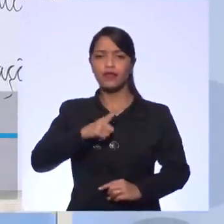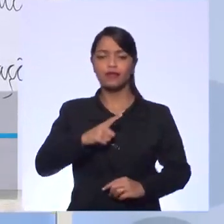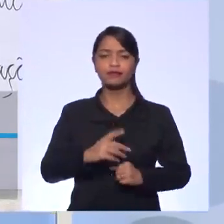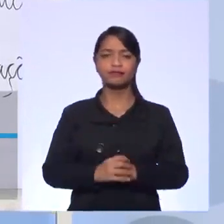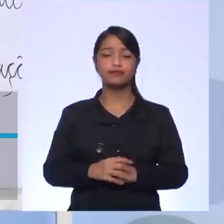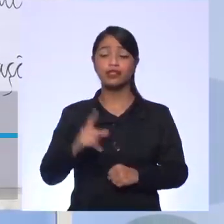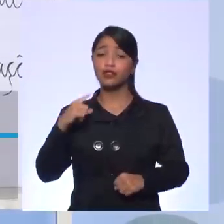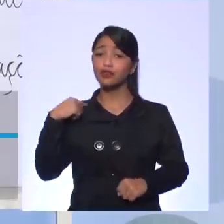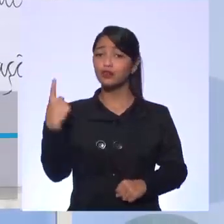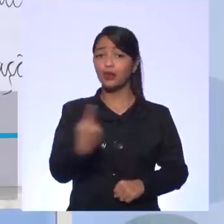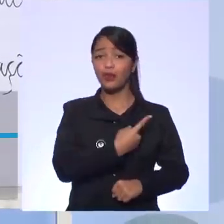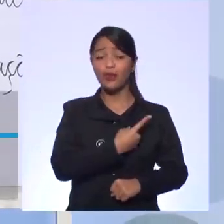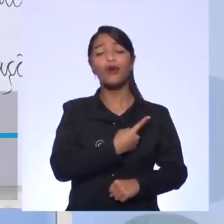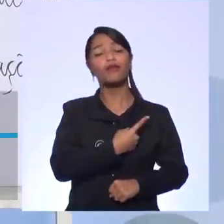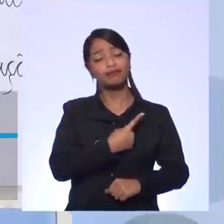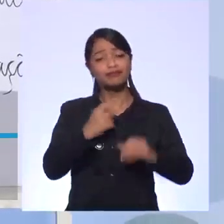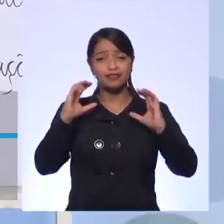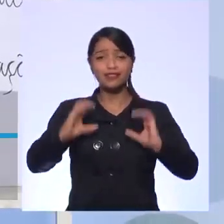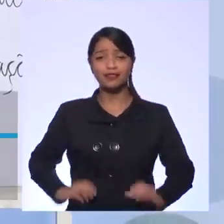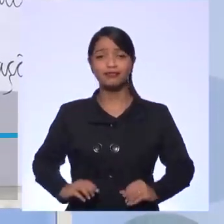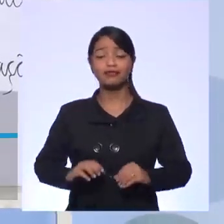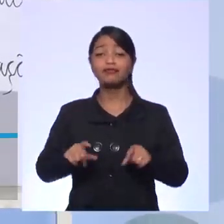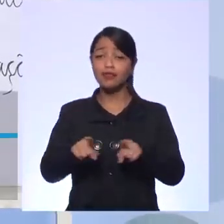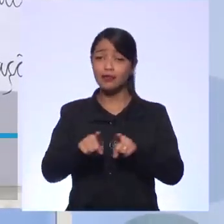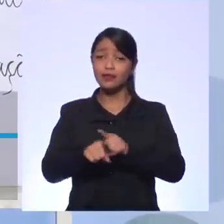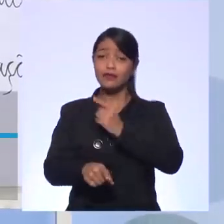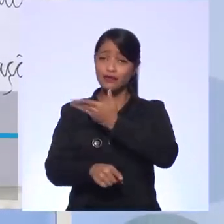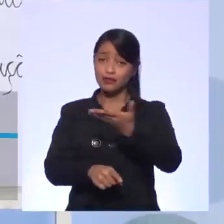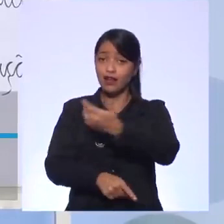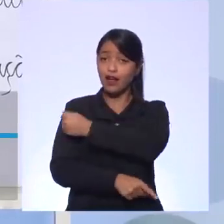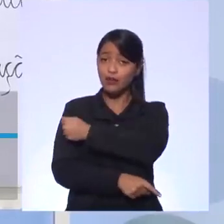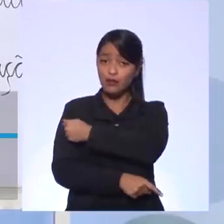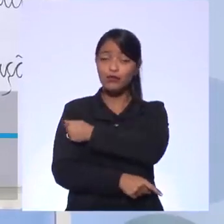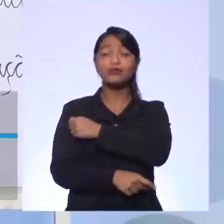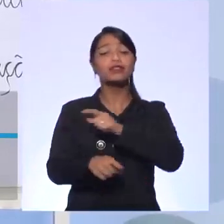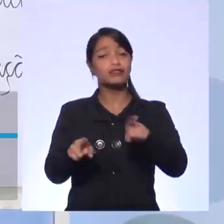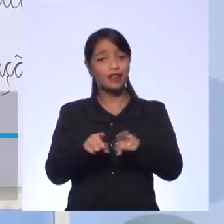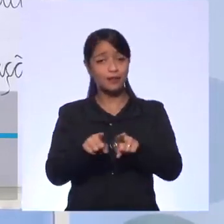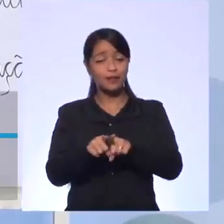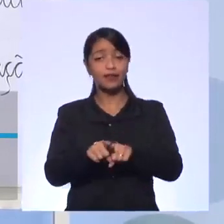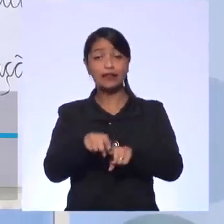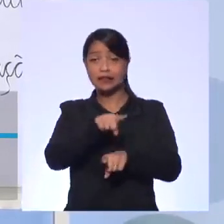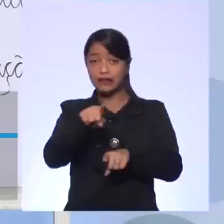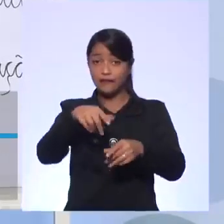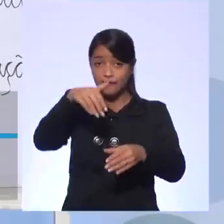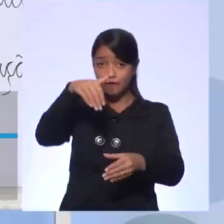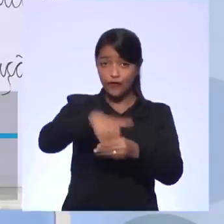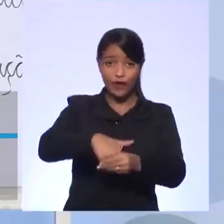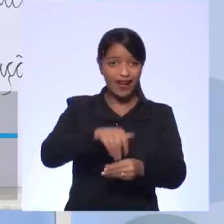cidadãos, inclusive vocês, estudantes, vocês também são cidadãos. Embora vocês ainda não votem, né,